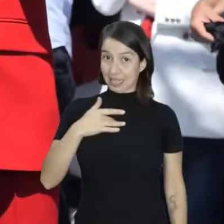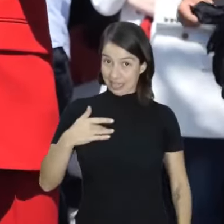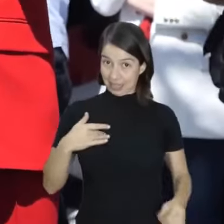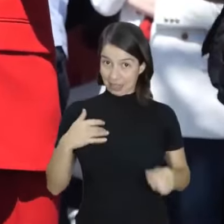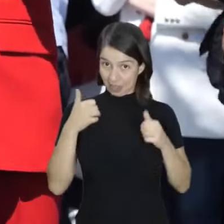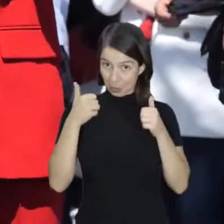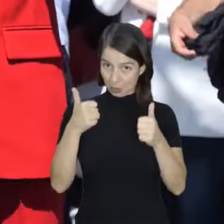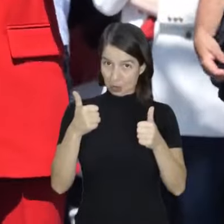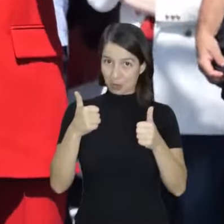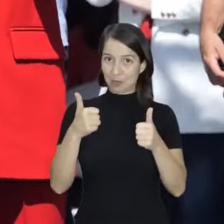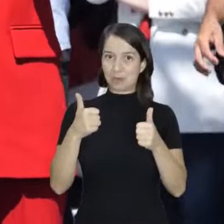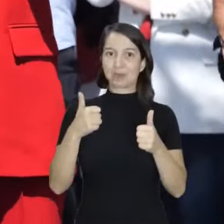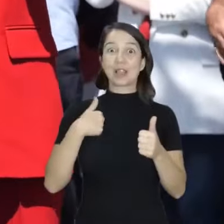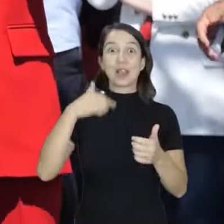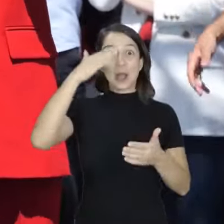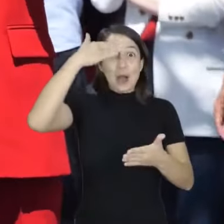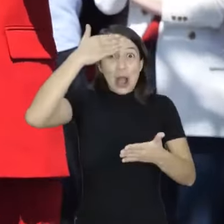vez.